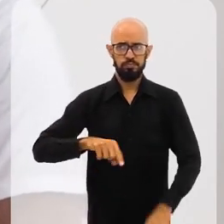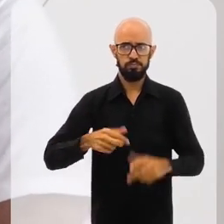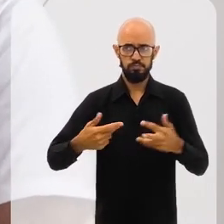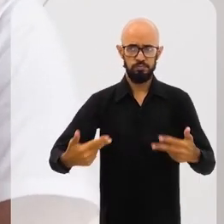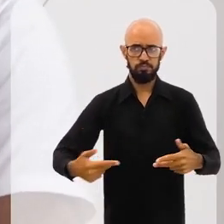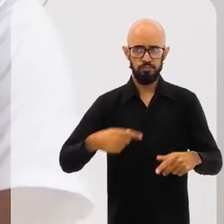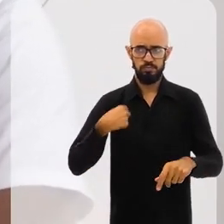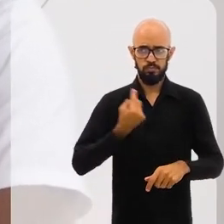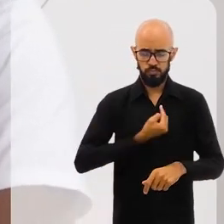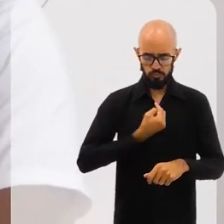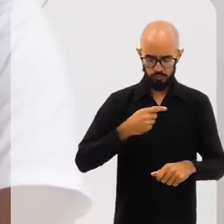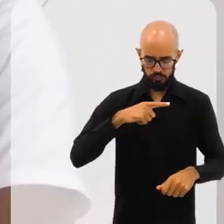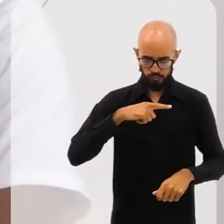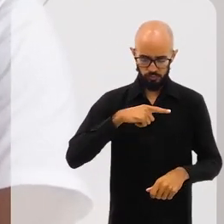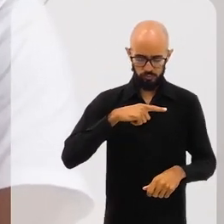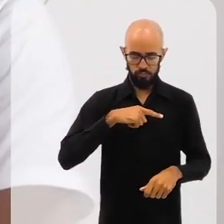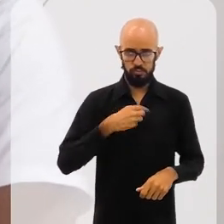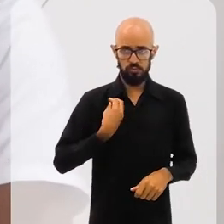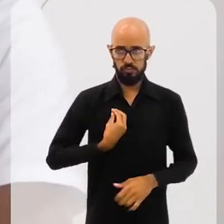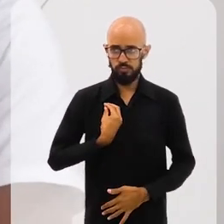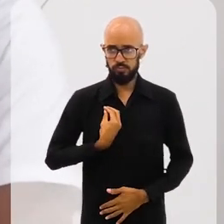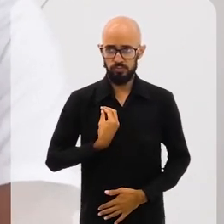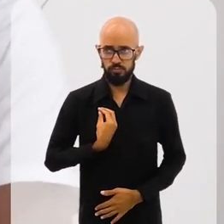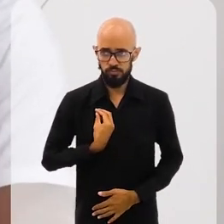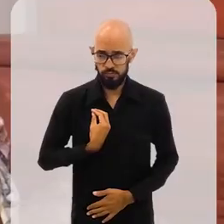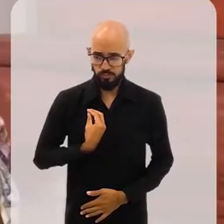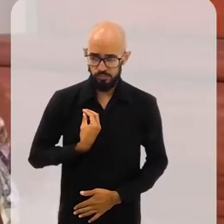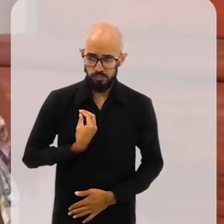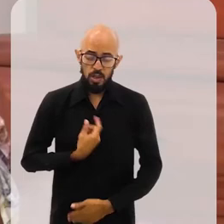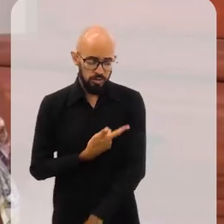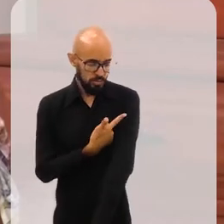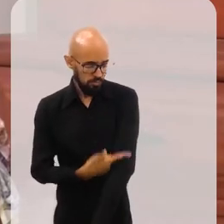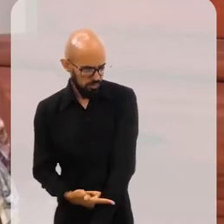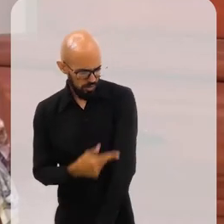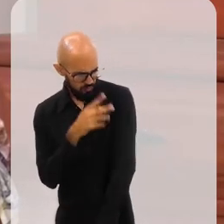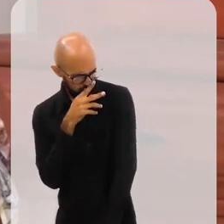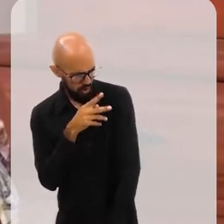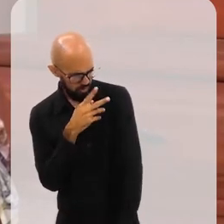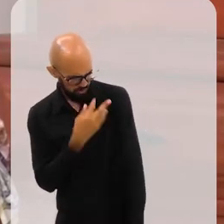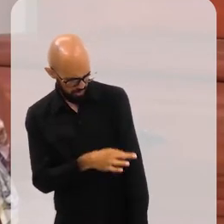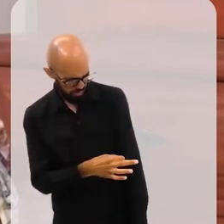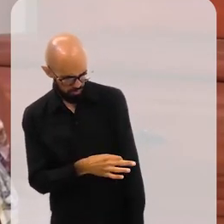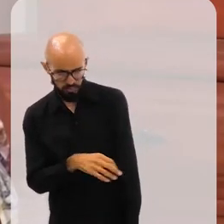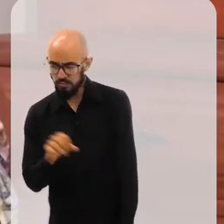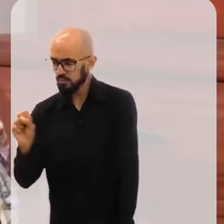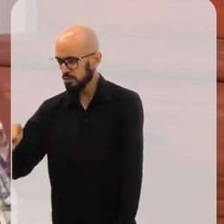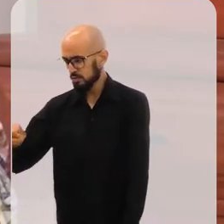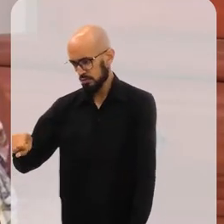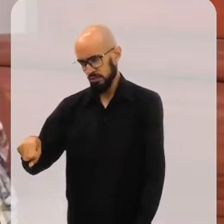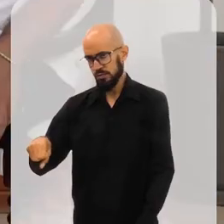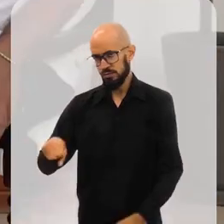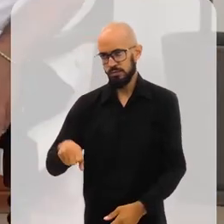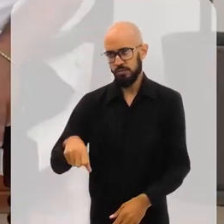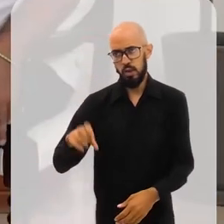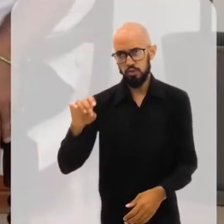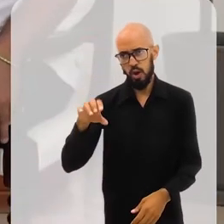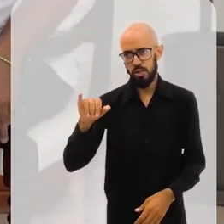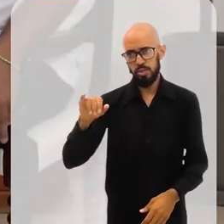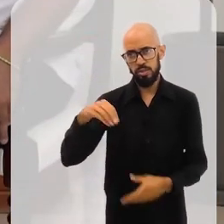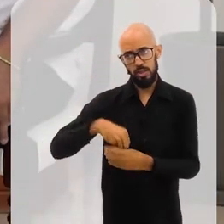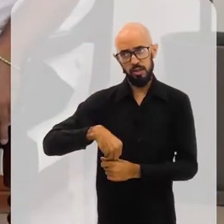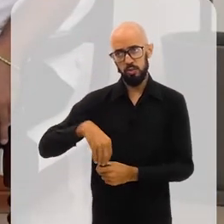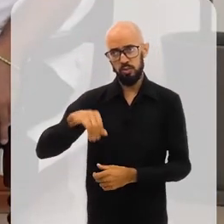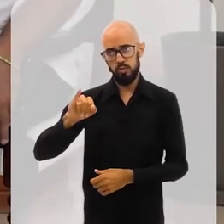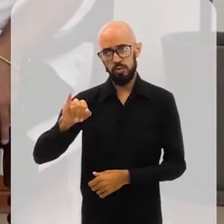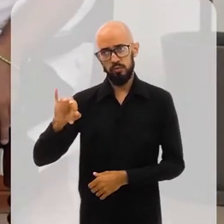disciplina, coisas que são muito... que a gente carrega na nossa matriz africana. A disciplina é muito forte dentro de muito de Ifá, né? Muito forte. Não é dentro de